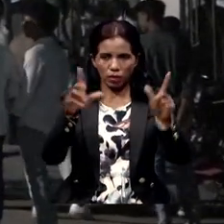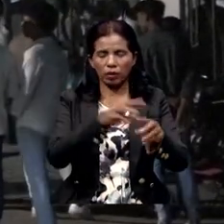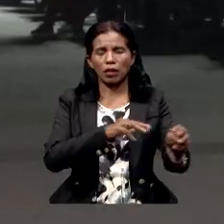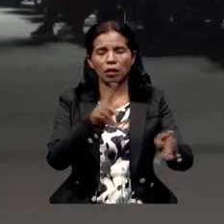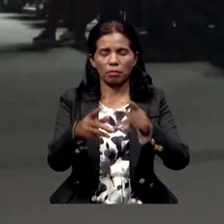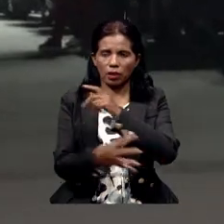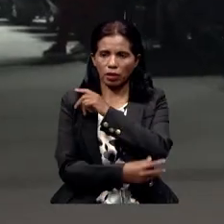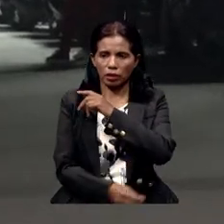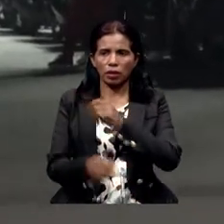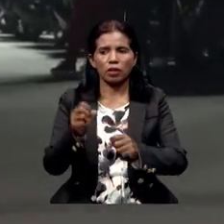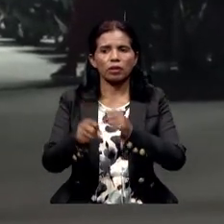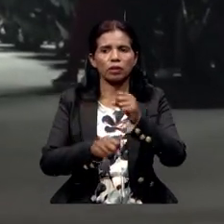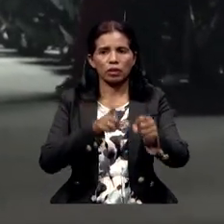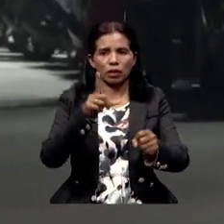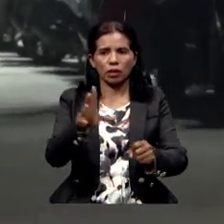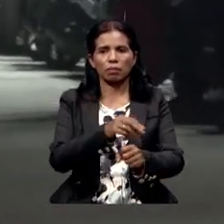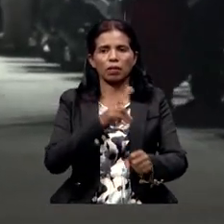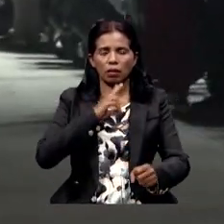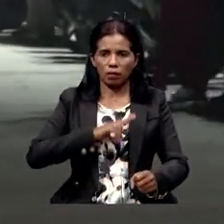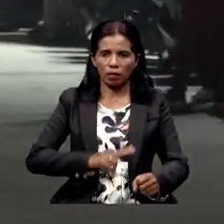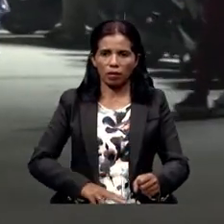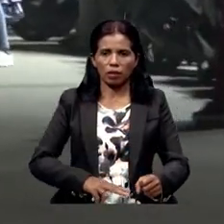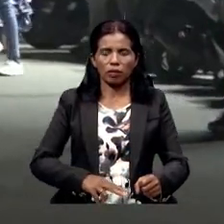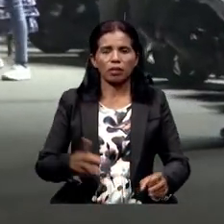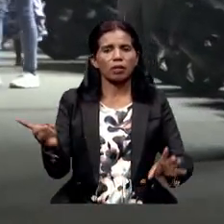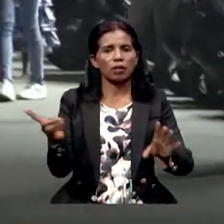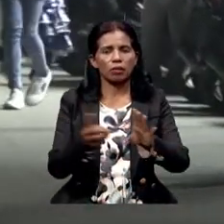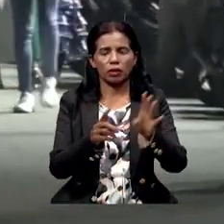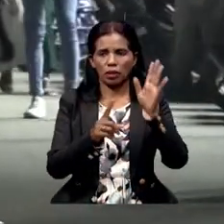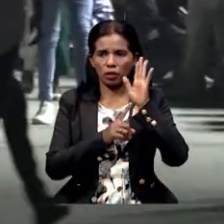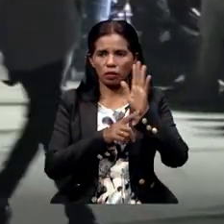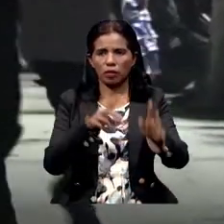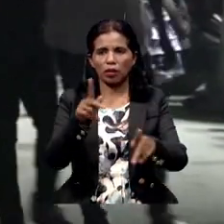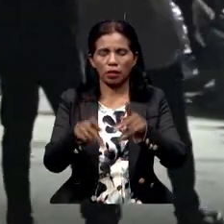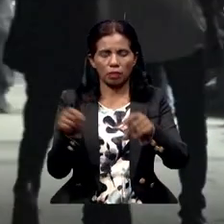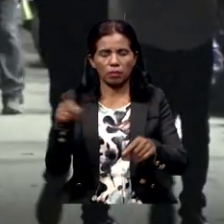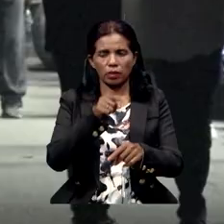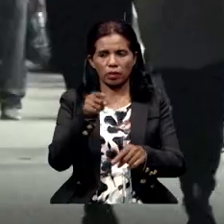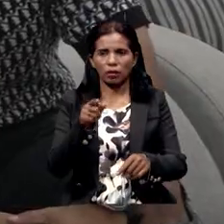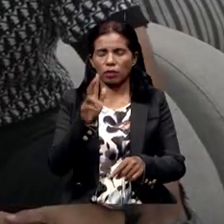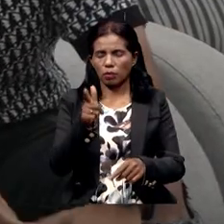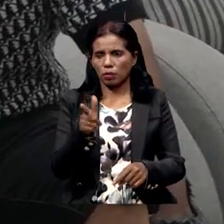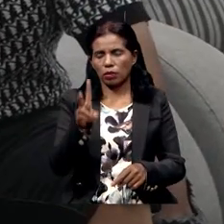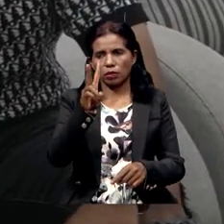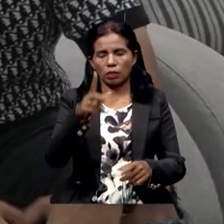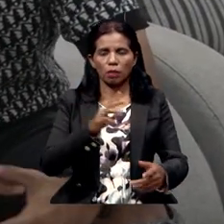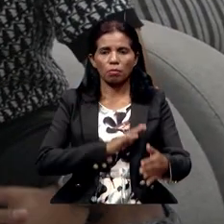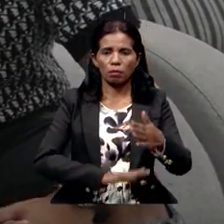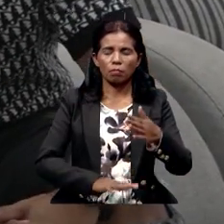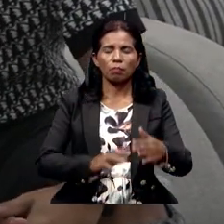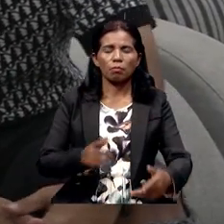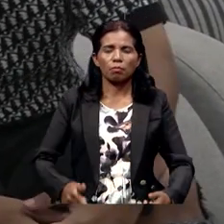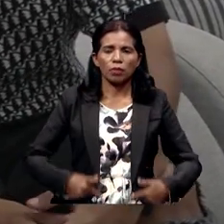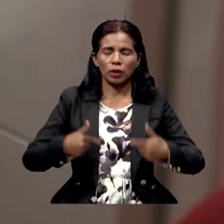vulnerabilidade social no situação bahamlaha e a documento hatudu katak população por cento ruanul resin rua, mori sua condição